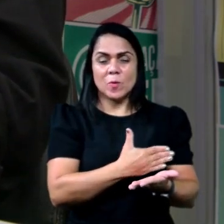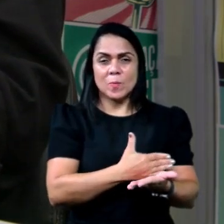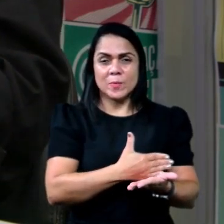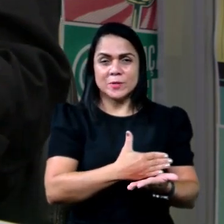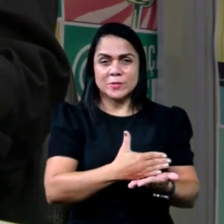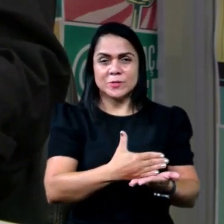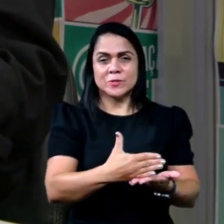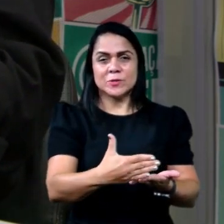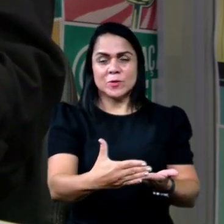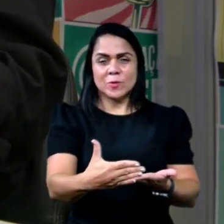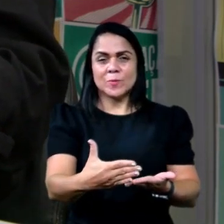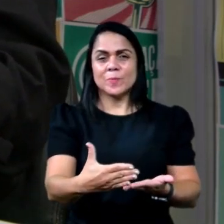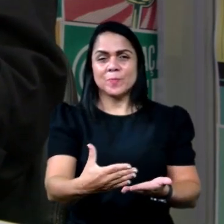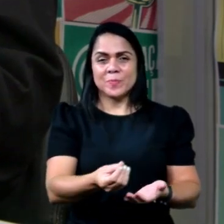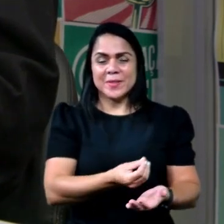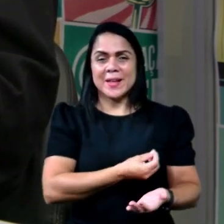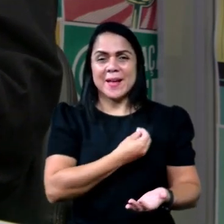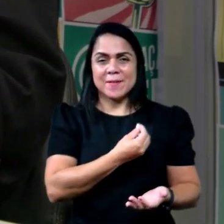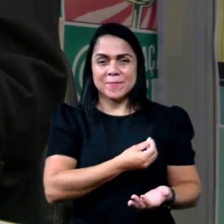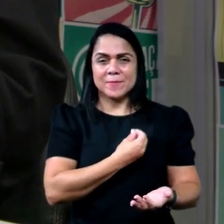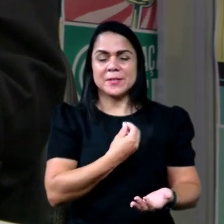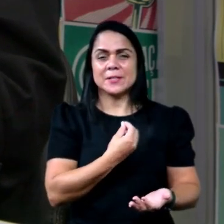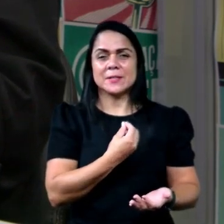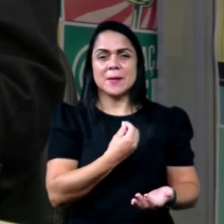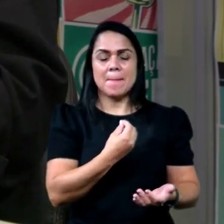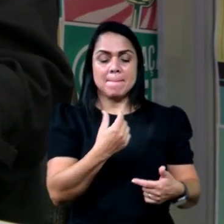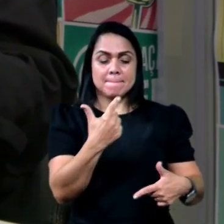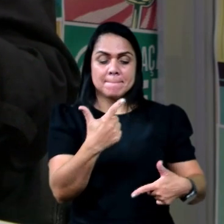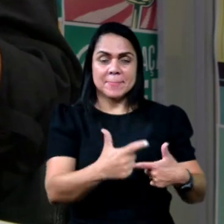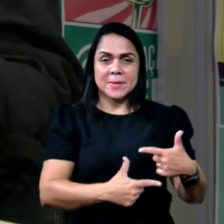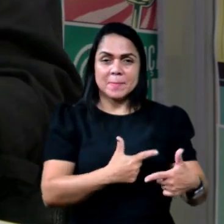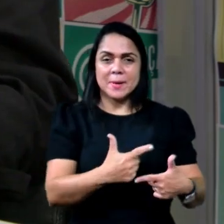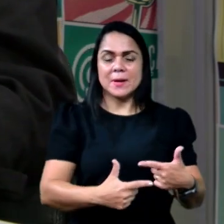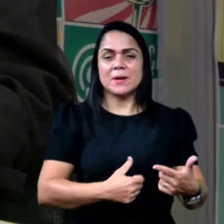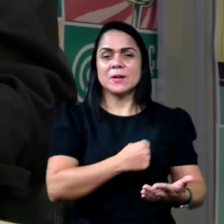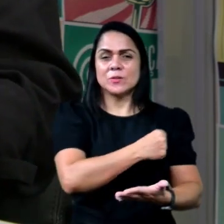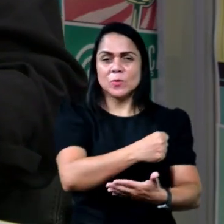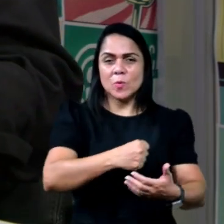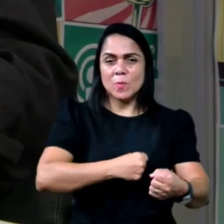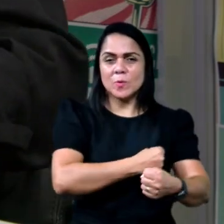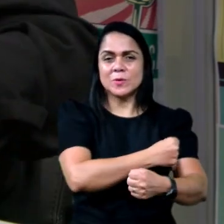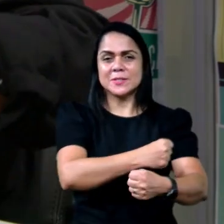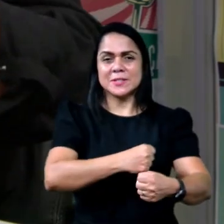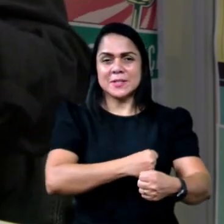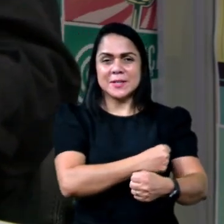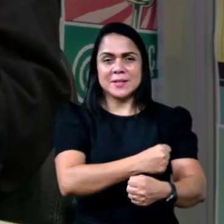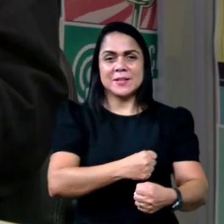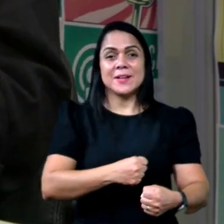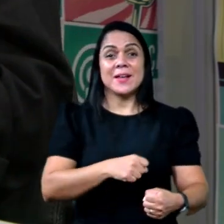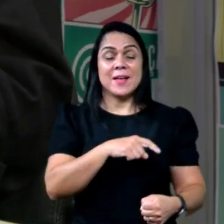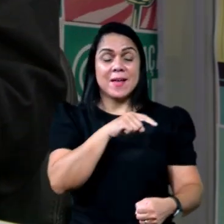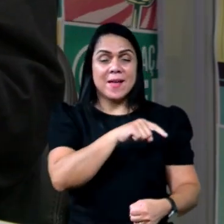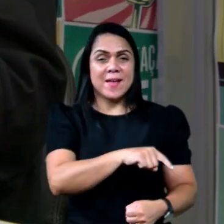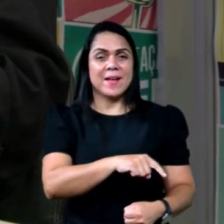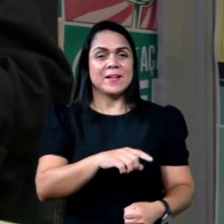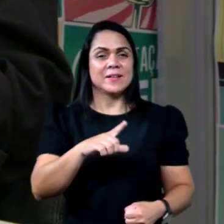vida profissional sendo cozinheira. Ela tinha um aprendizado, ela tinha um modo de saber